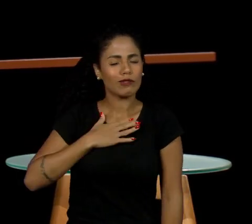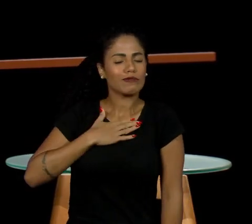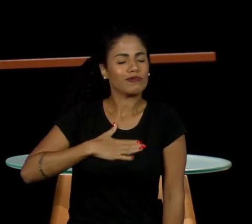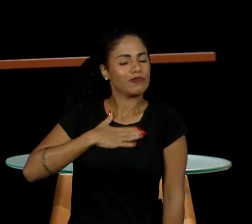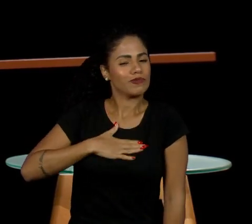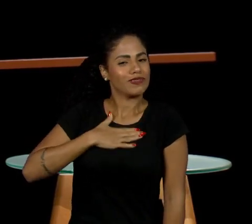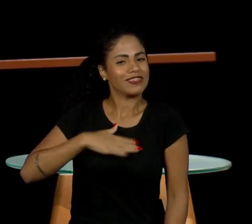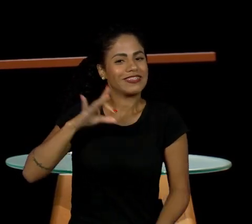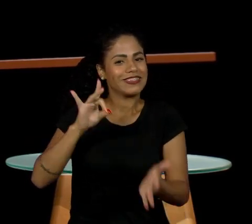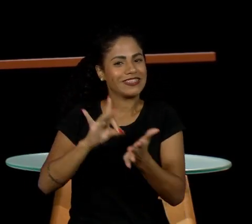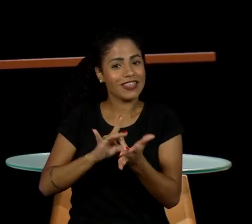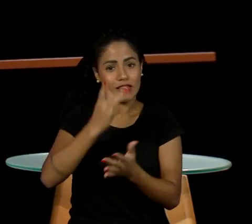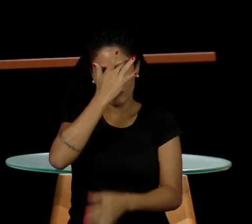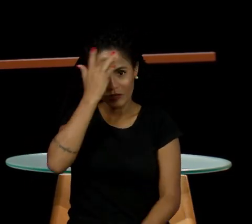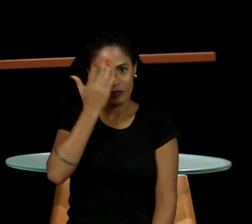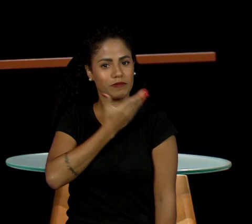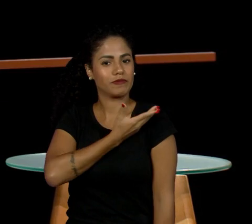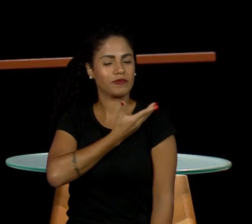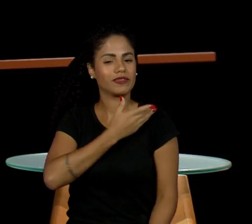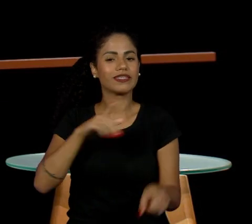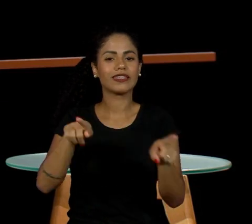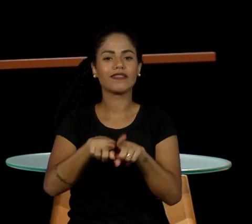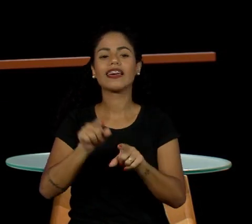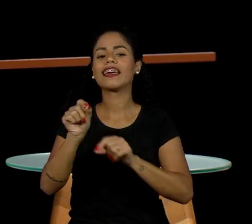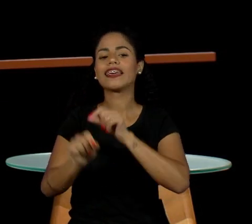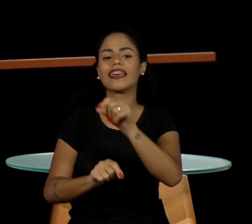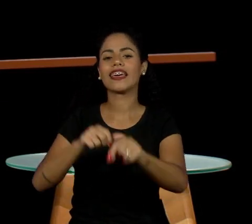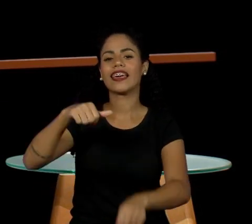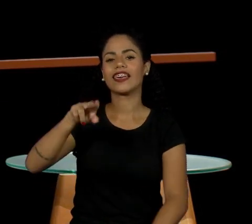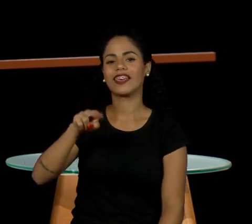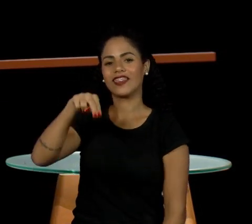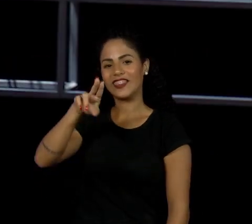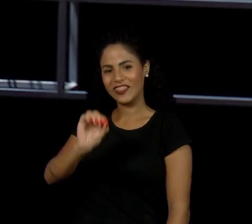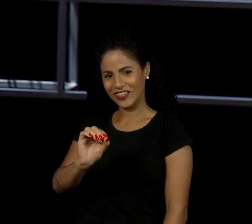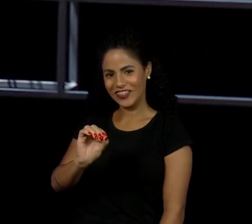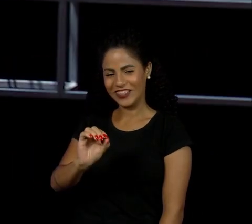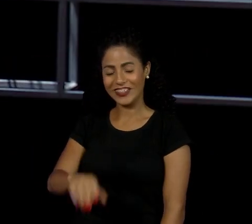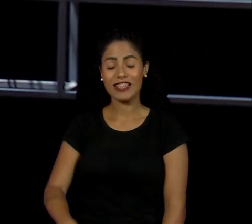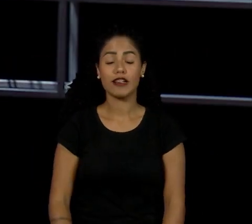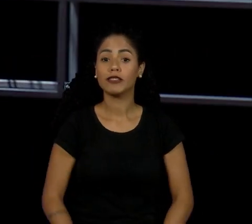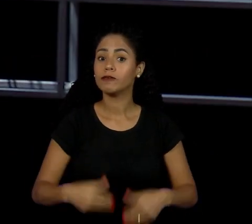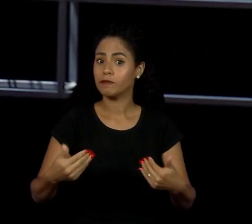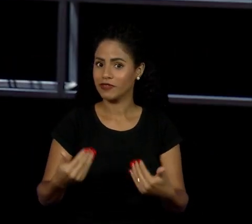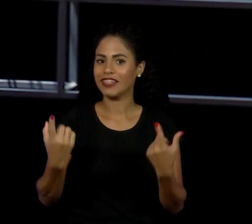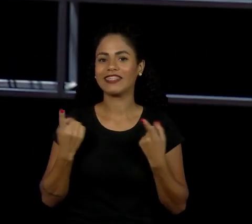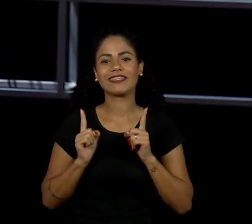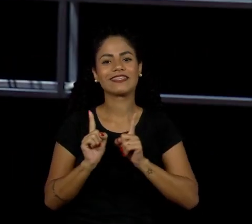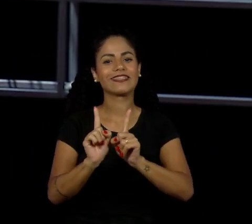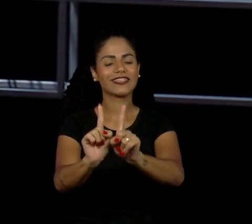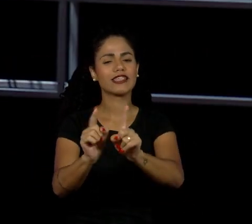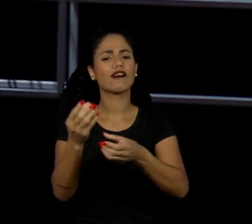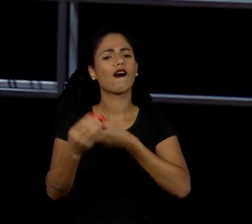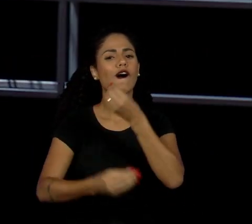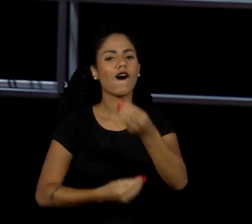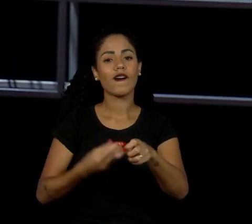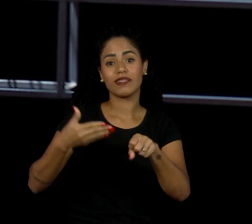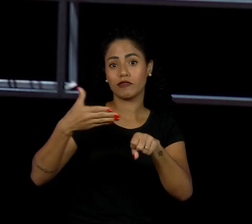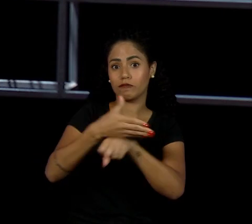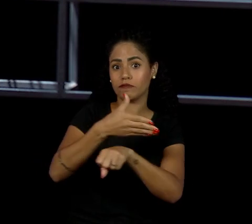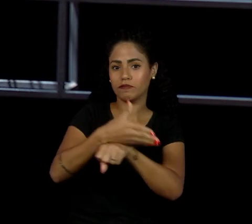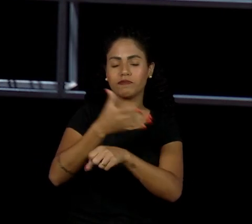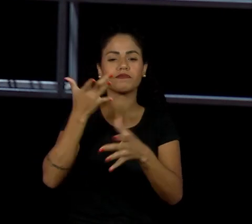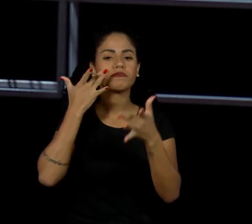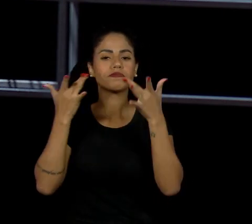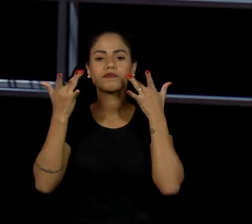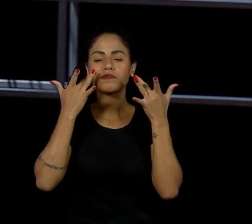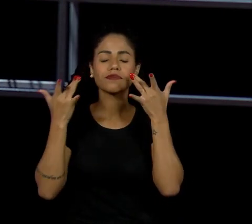e pelos seus colegas de trabalho, que é o Nuno Leal Maia. Aqui no Persona, ele nos falou da sua estreia nos palcos, que